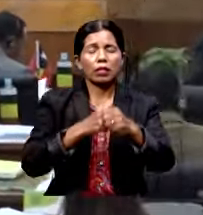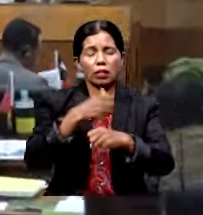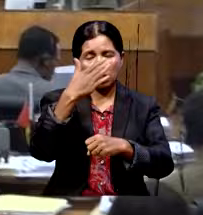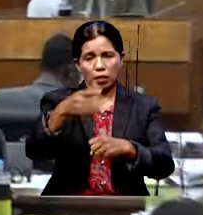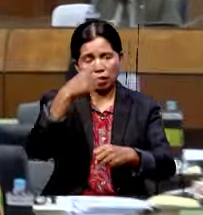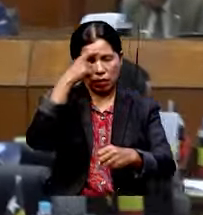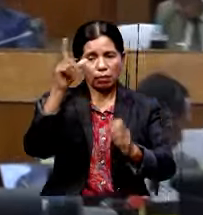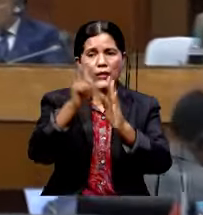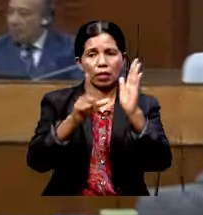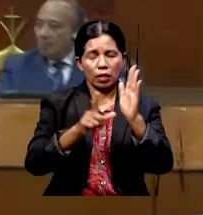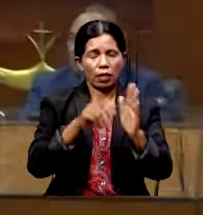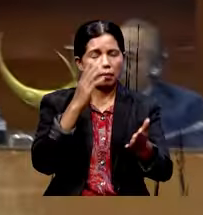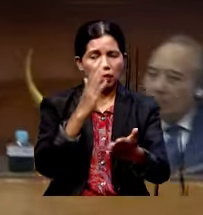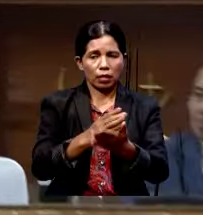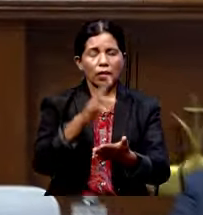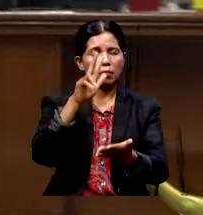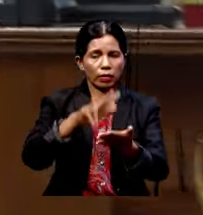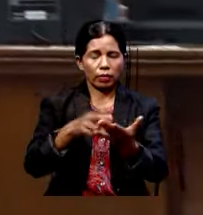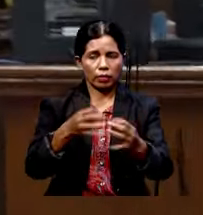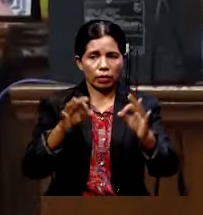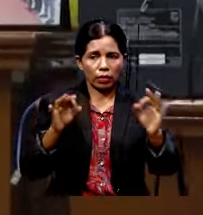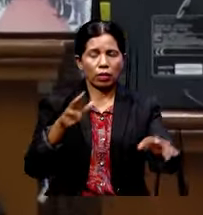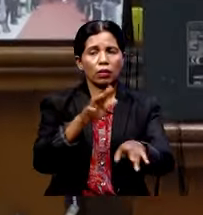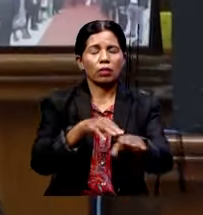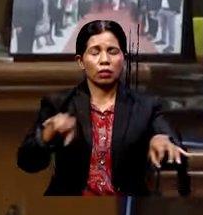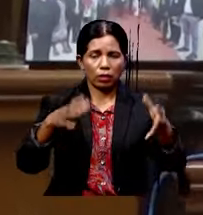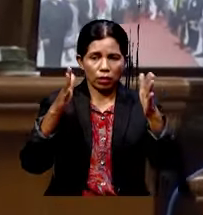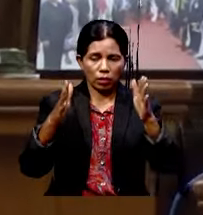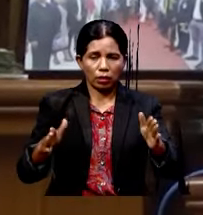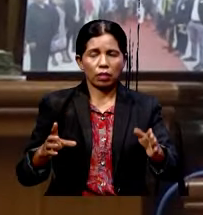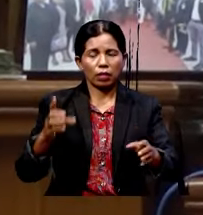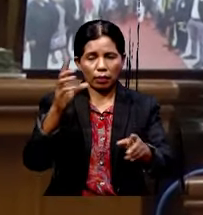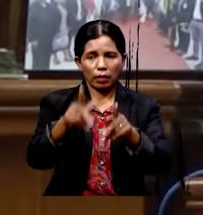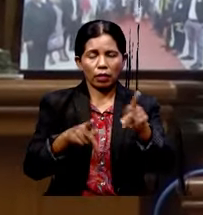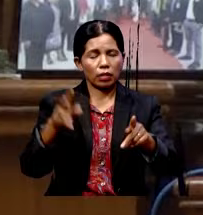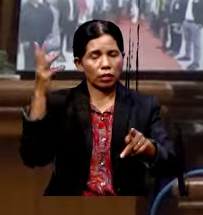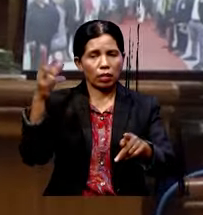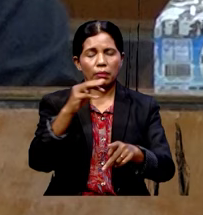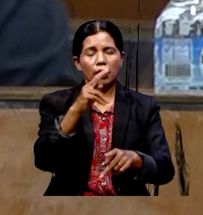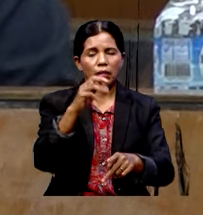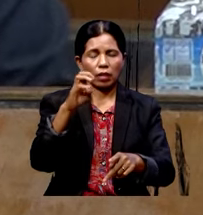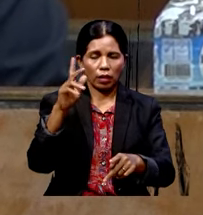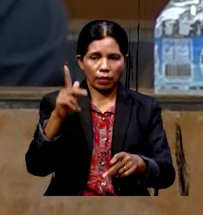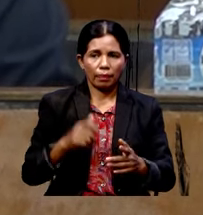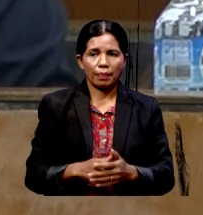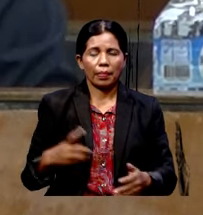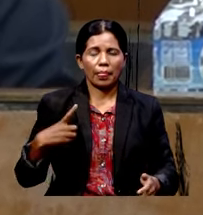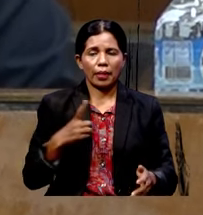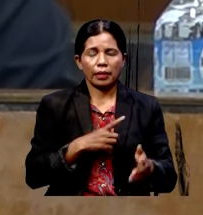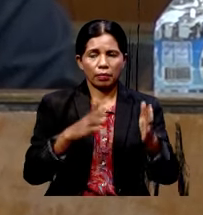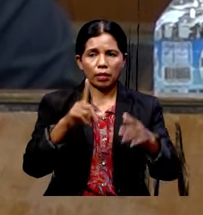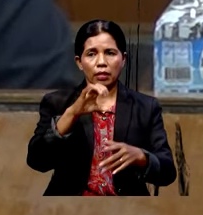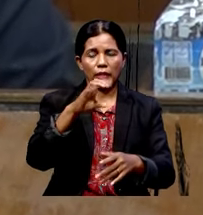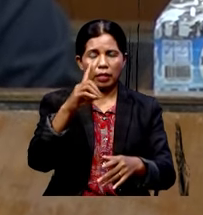lei reforma obrigatória, na BA Provonda, afeta para funcionário carreira diplomata e a MNE Crássica. Deputada Lídia Martins, e